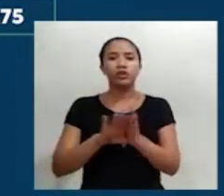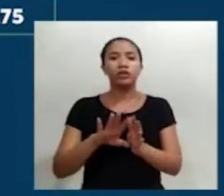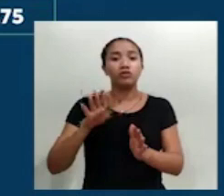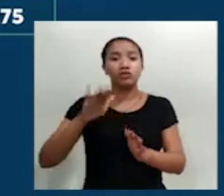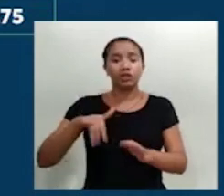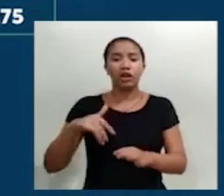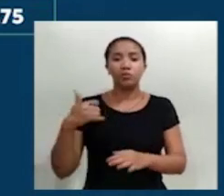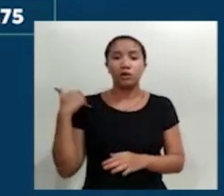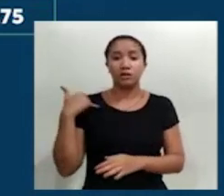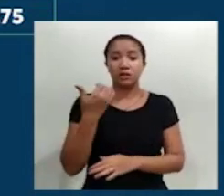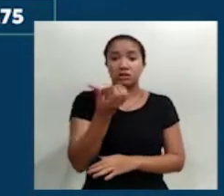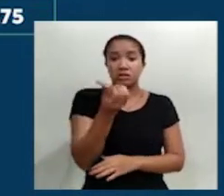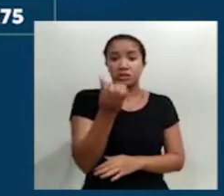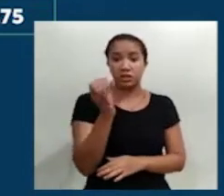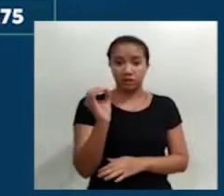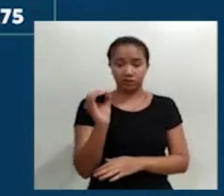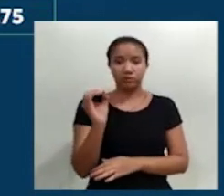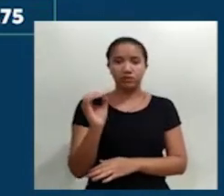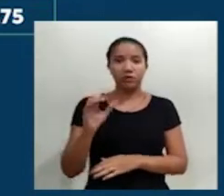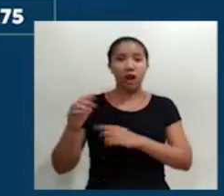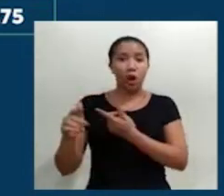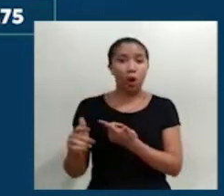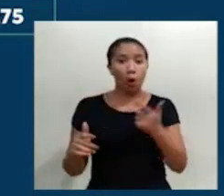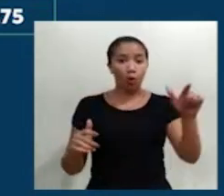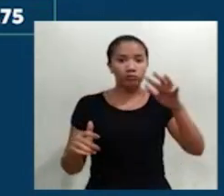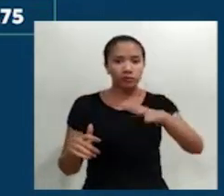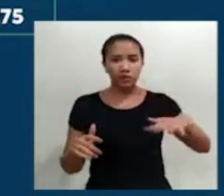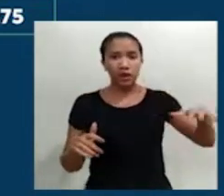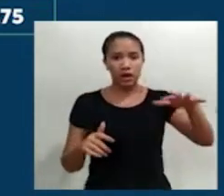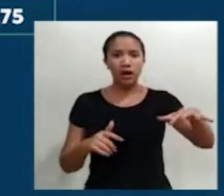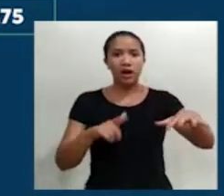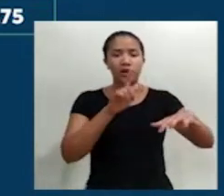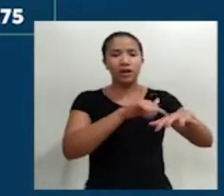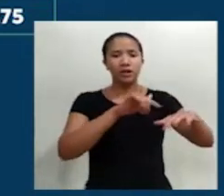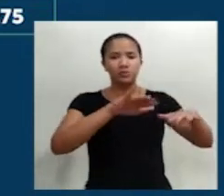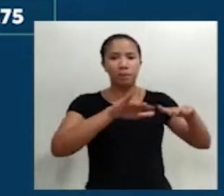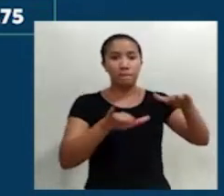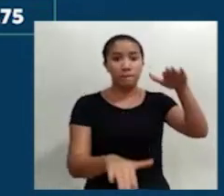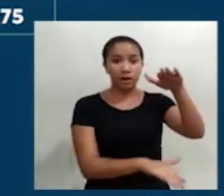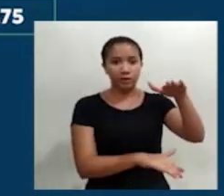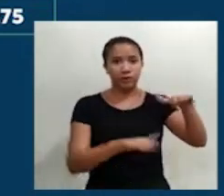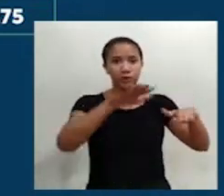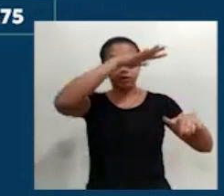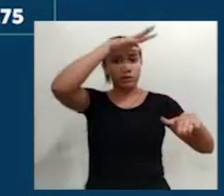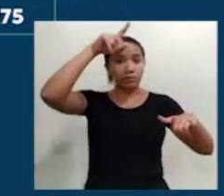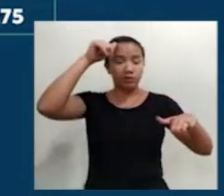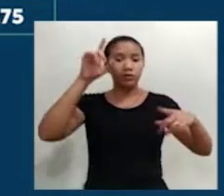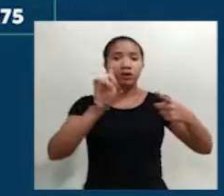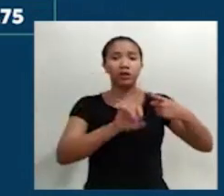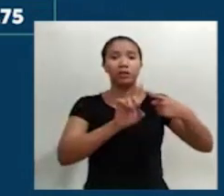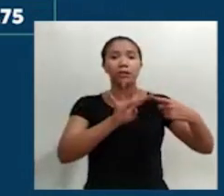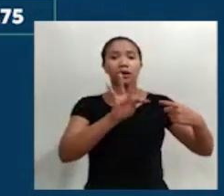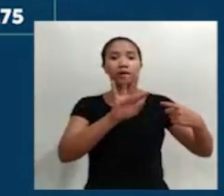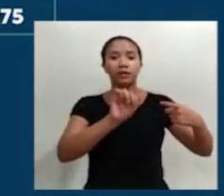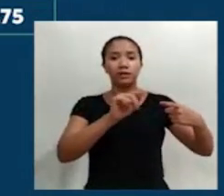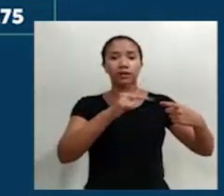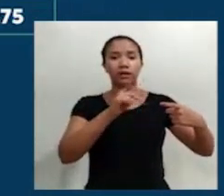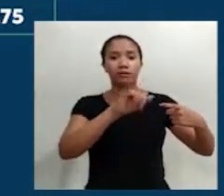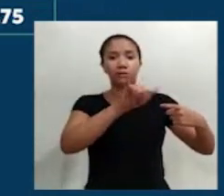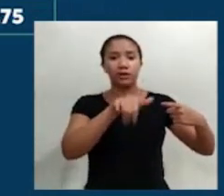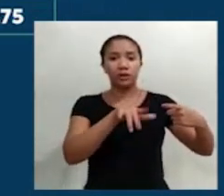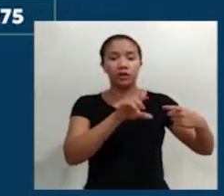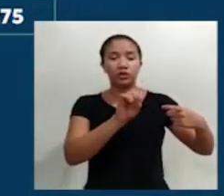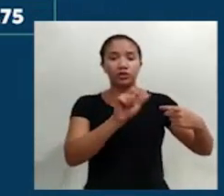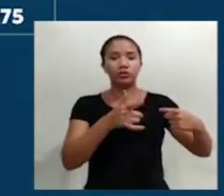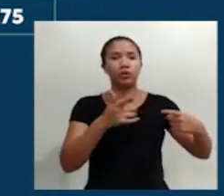público com mais de 60 anos. Avançando nas outras regiões, na região do Baixo Amazonas e na região do Tapajós,